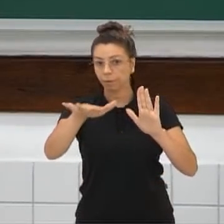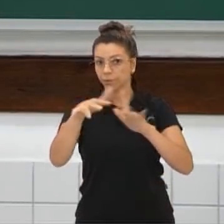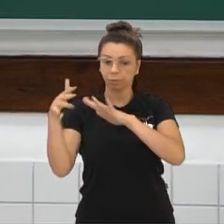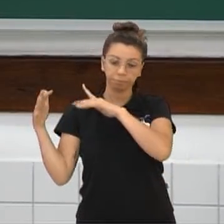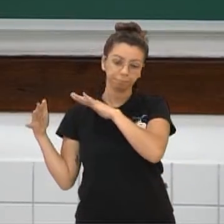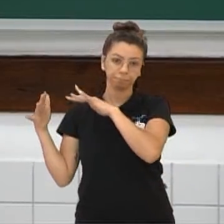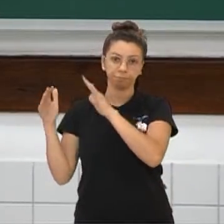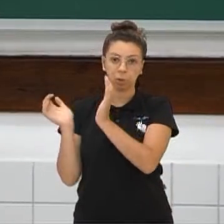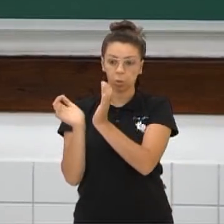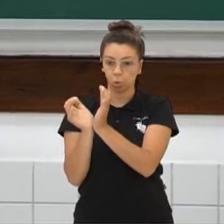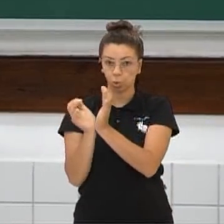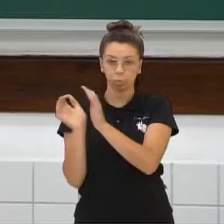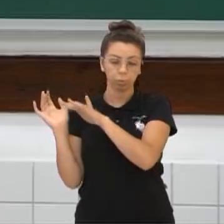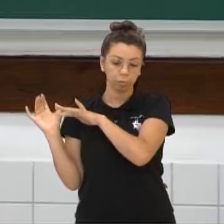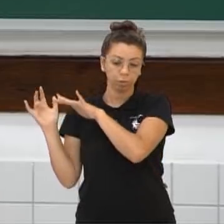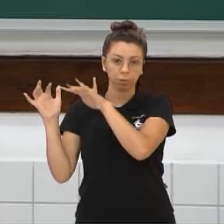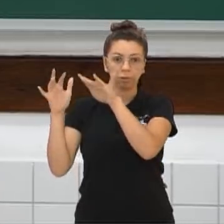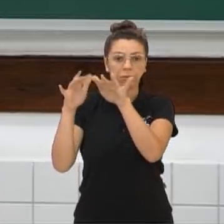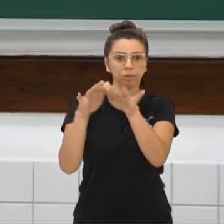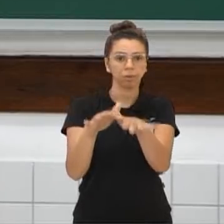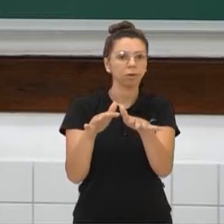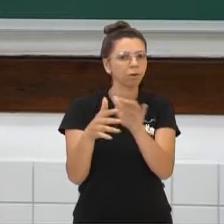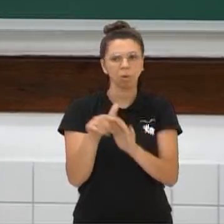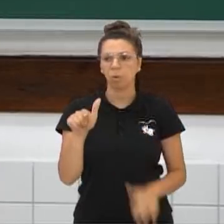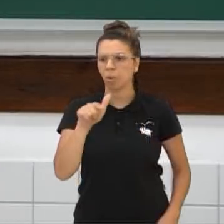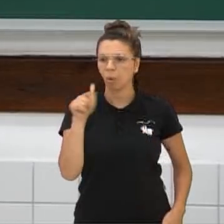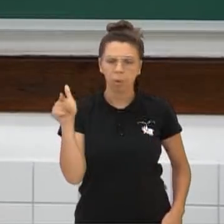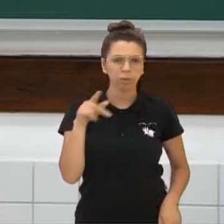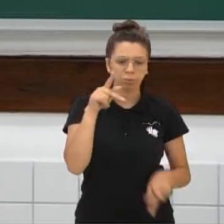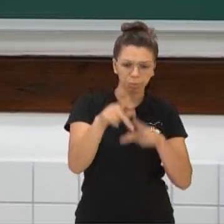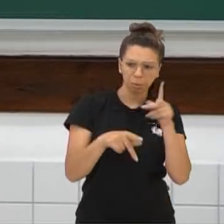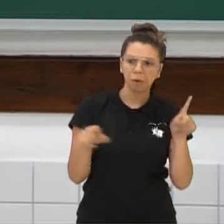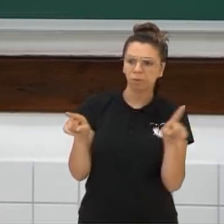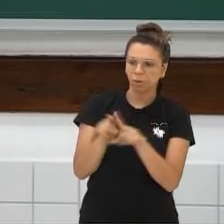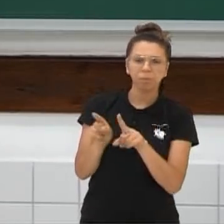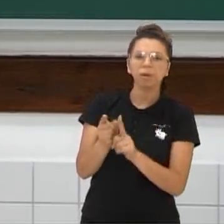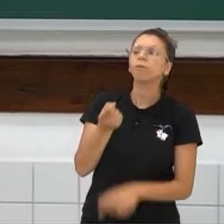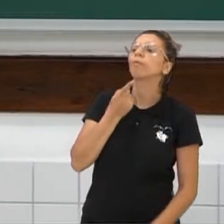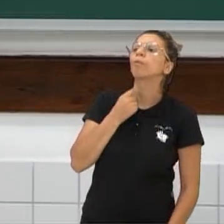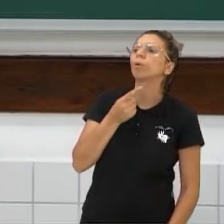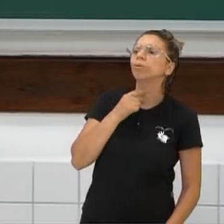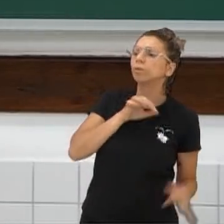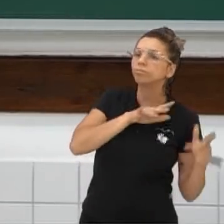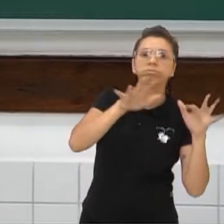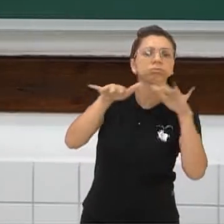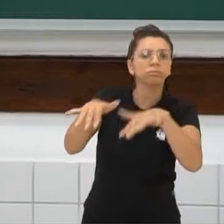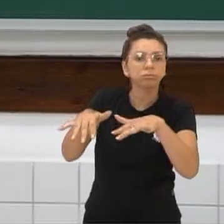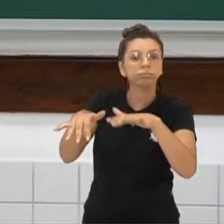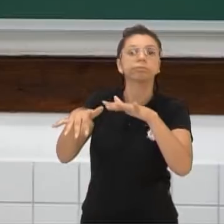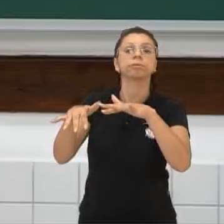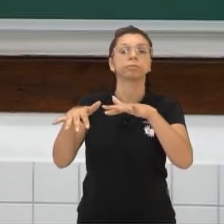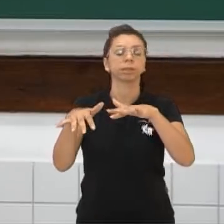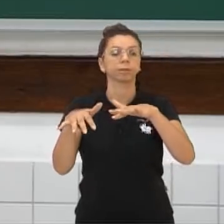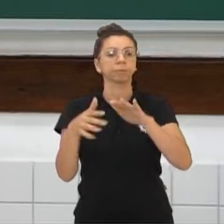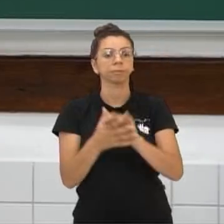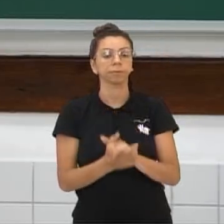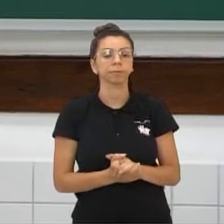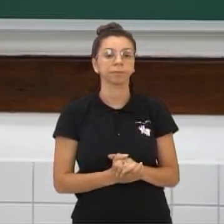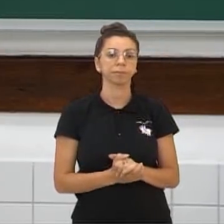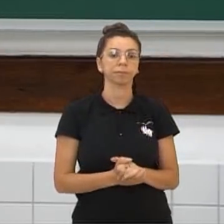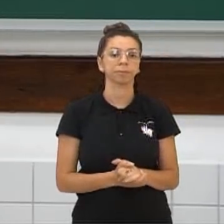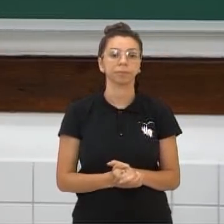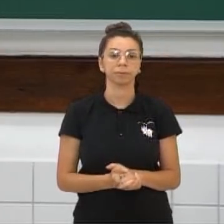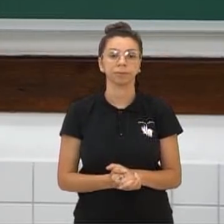essas três tribos era muito visada. Então ela sempre estava ali, né, na mira dos invasores.